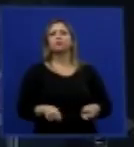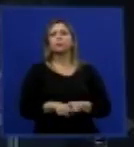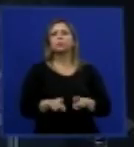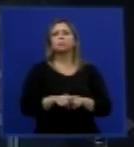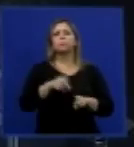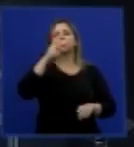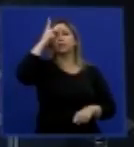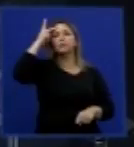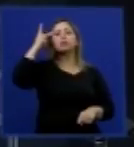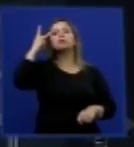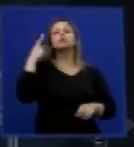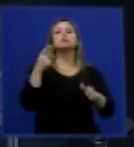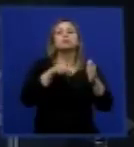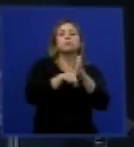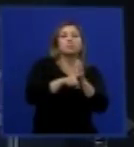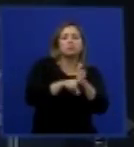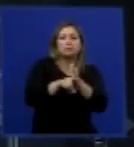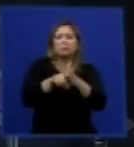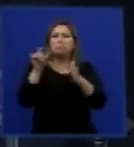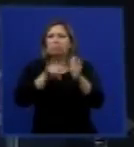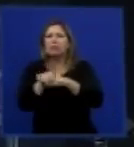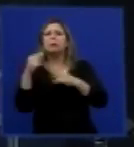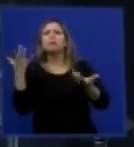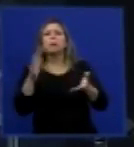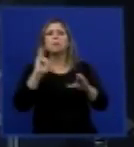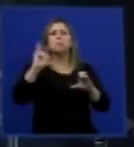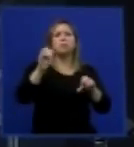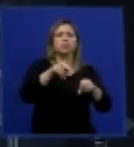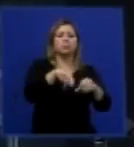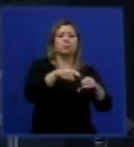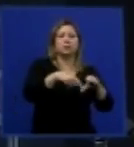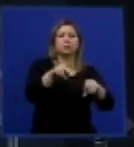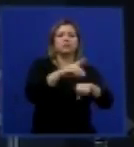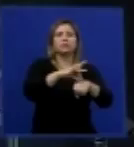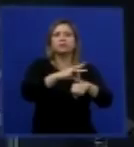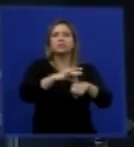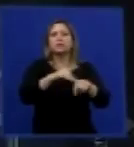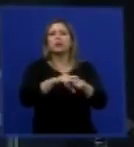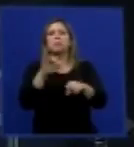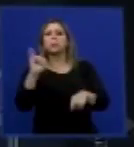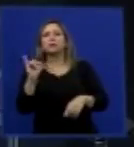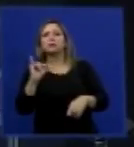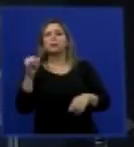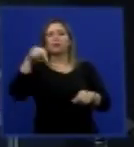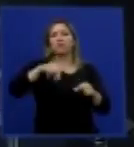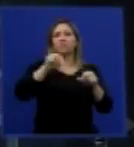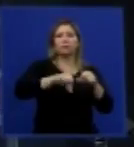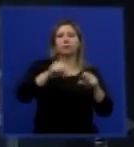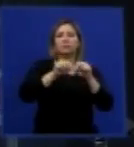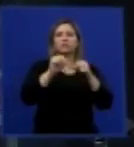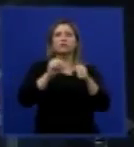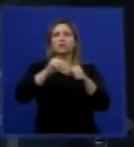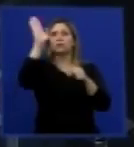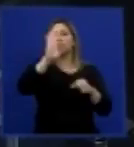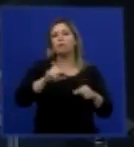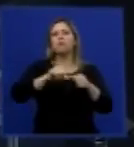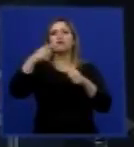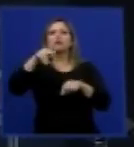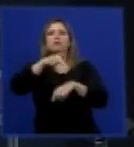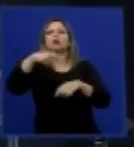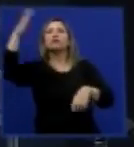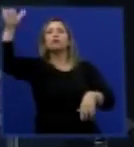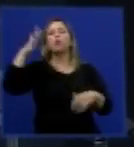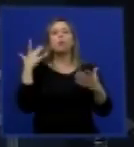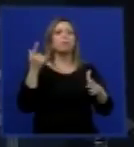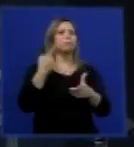questão se os pneus São importados ou não importados se são produzidos ou não prod produzidos nem na questão social os